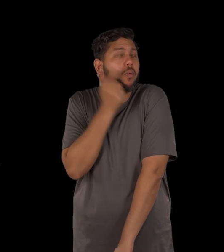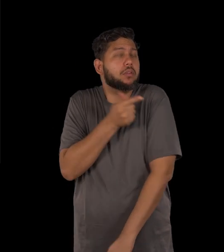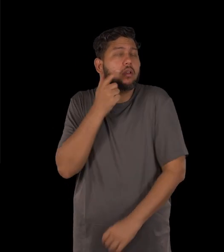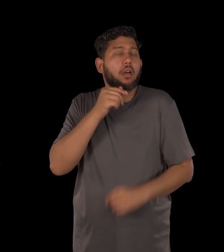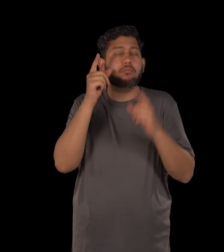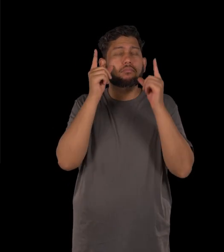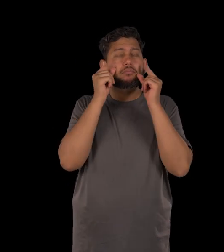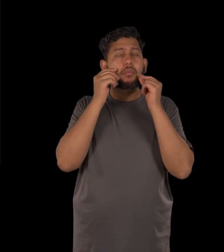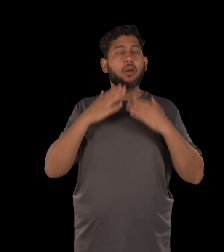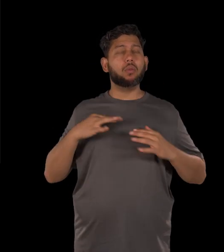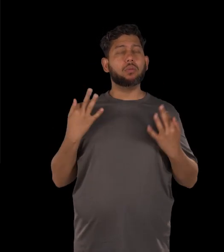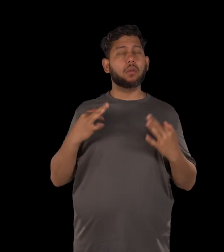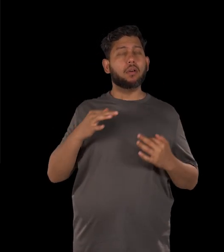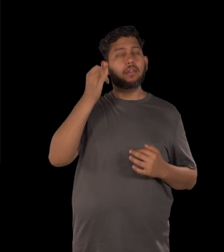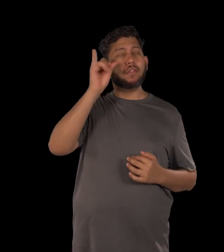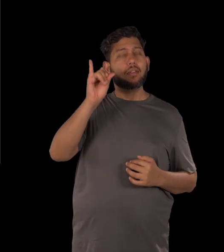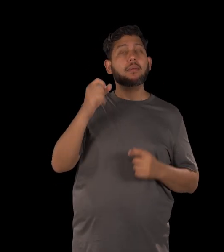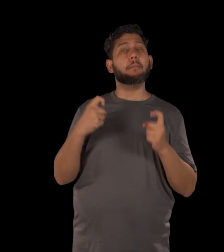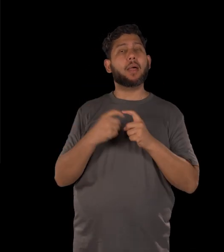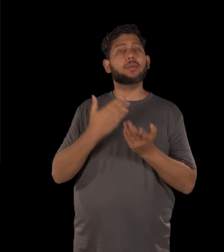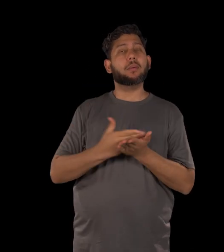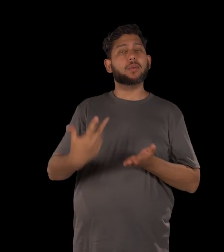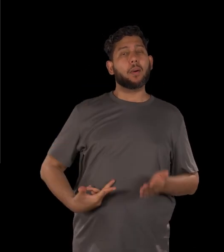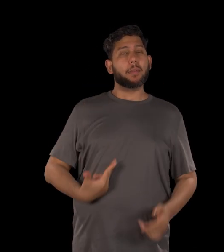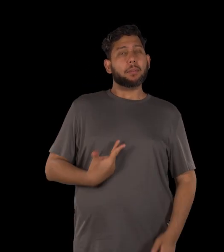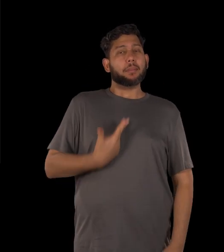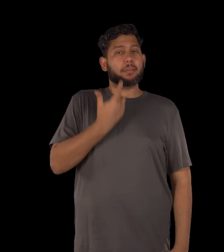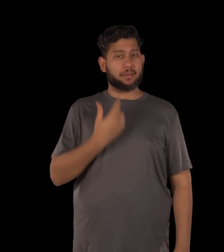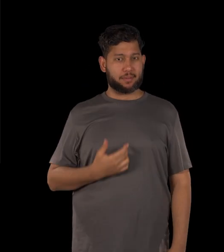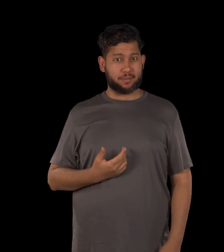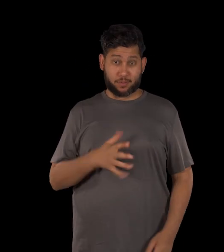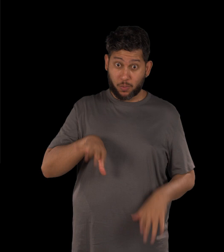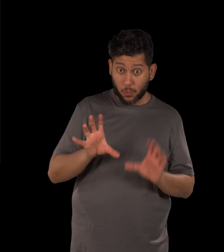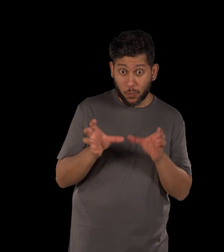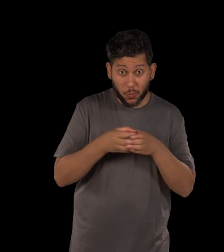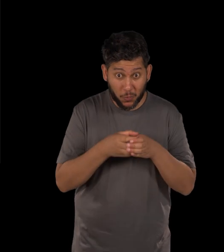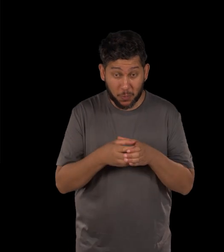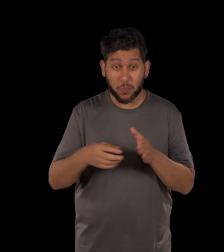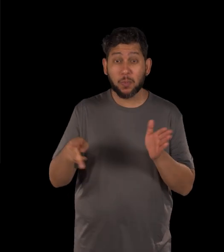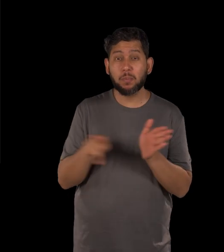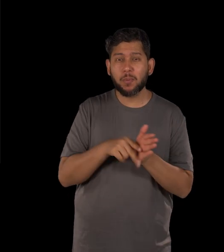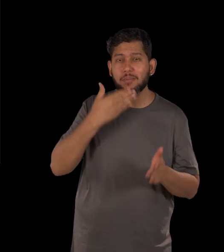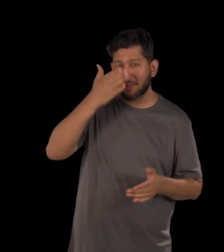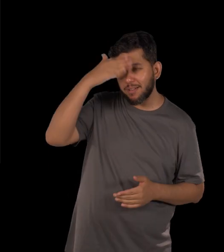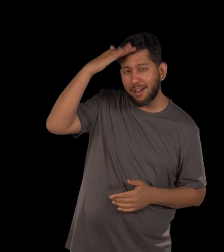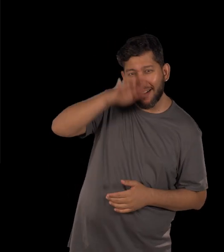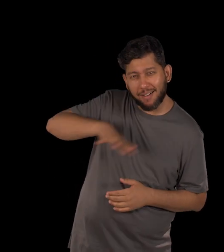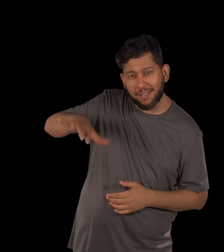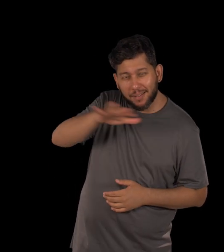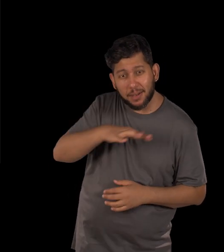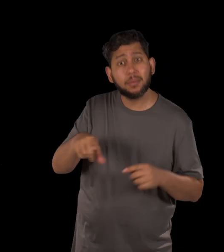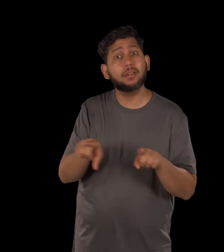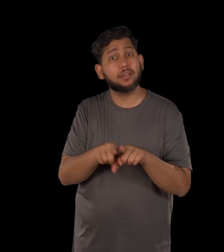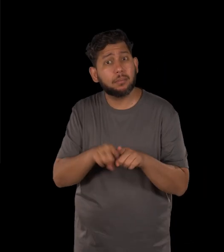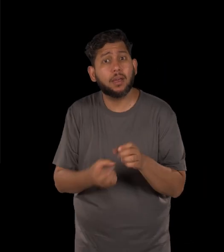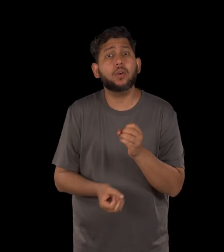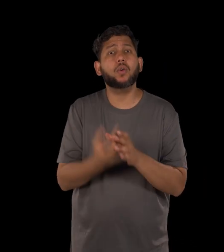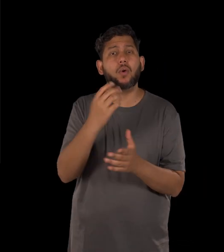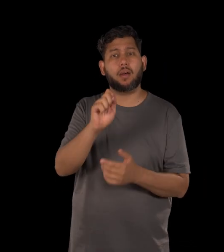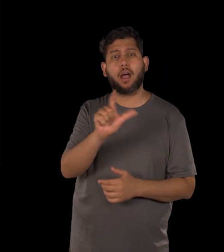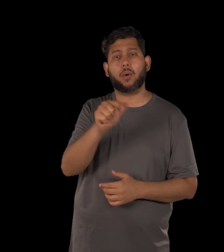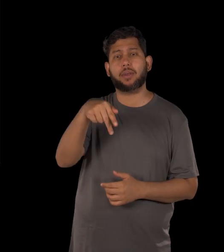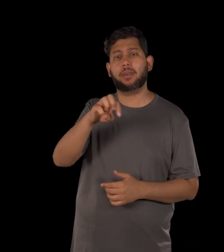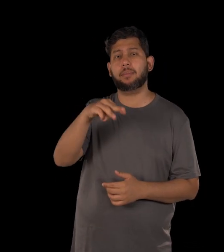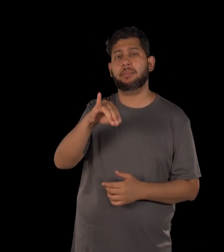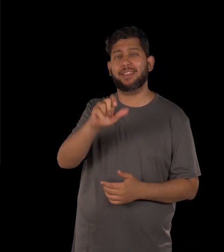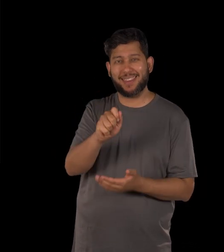os médicos assumiram os procedimentos cirúrgicos. A medicina árabe disseminou a alquimia e a farmacologia,